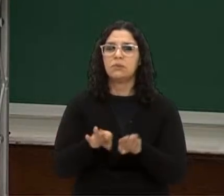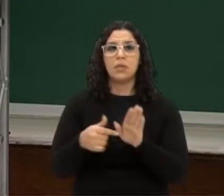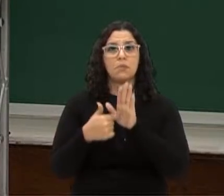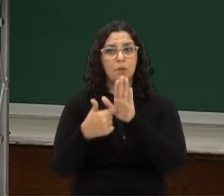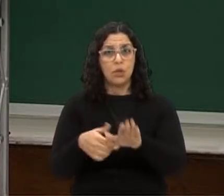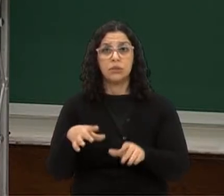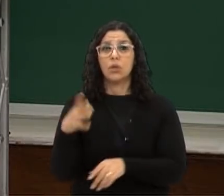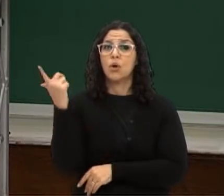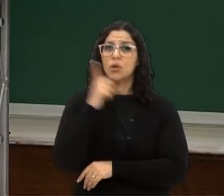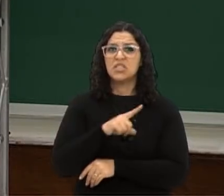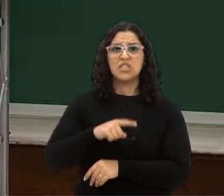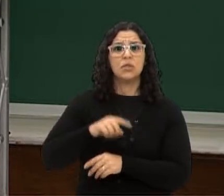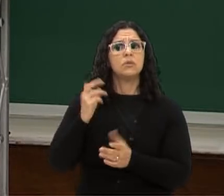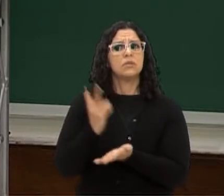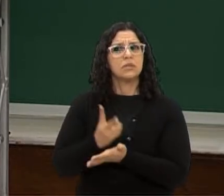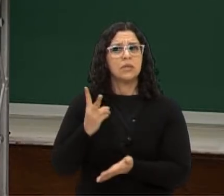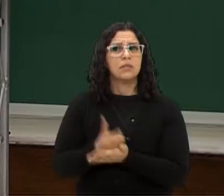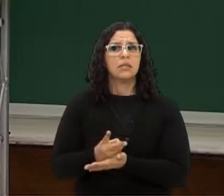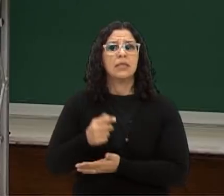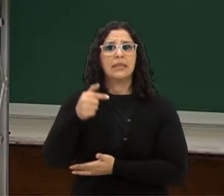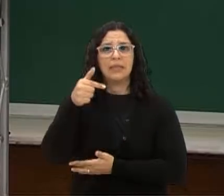destaca-se a conquista invicta do